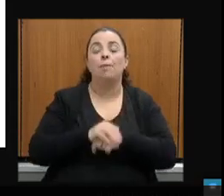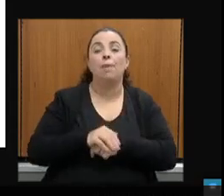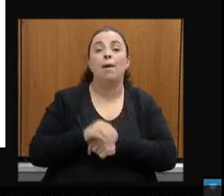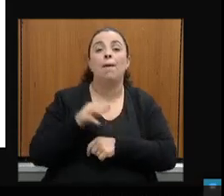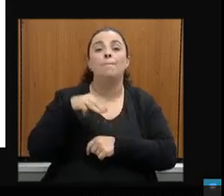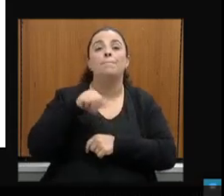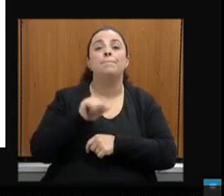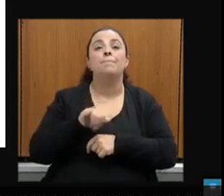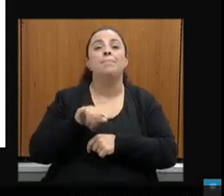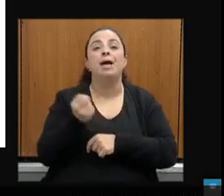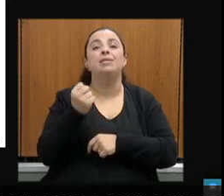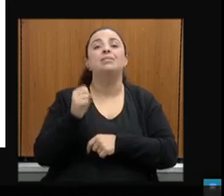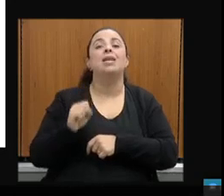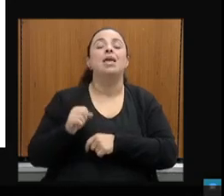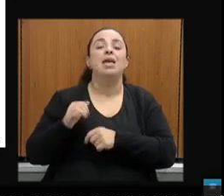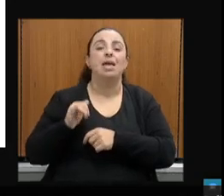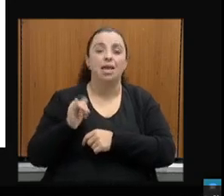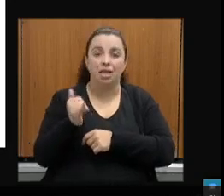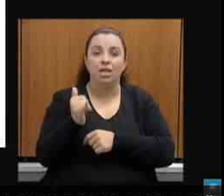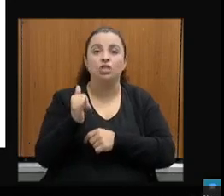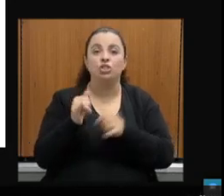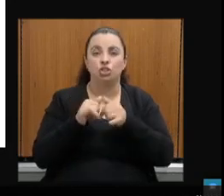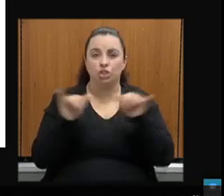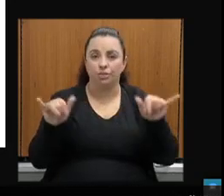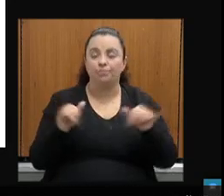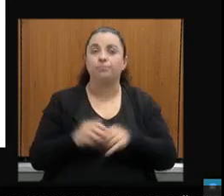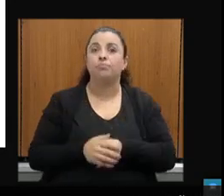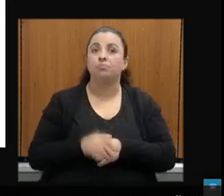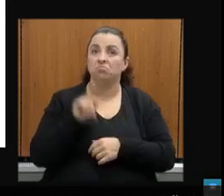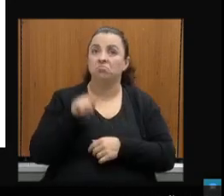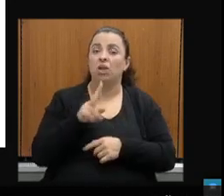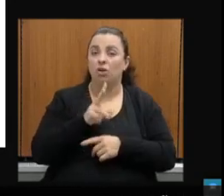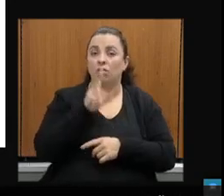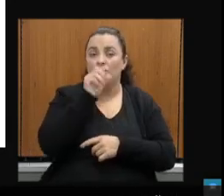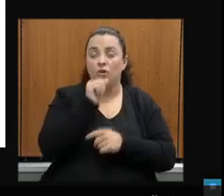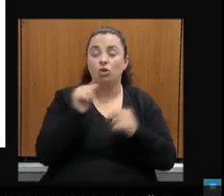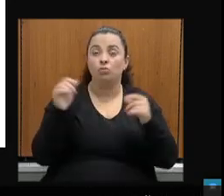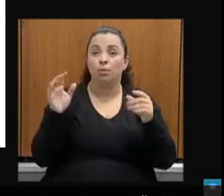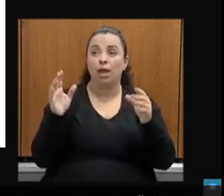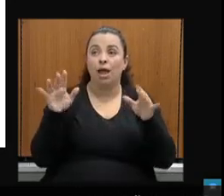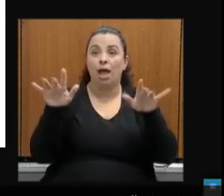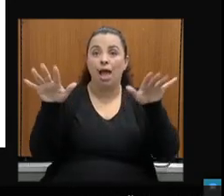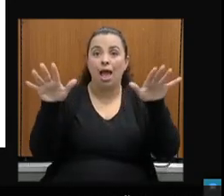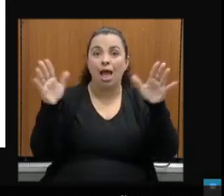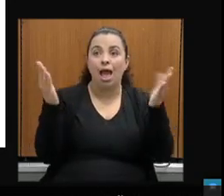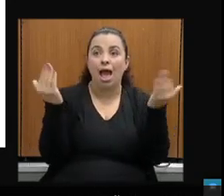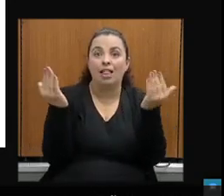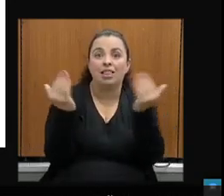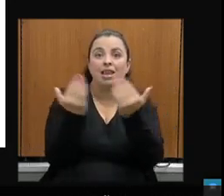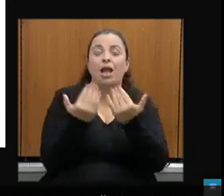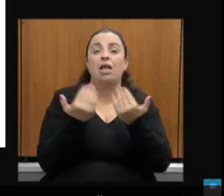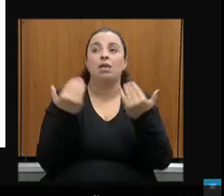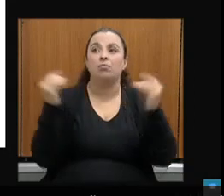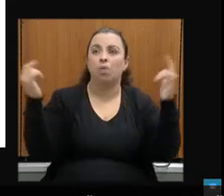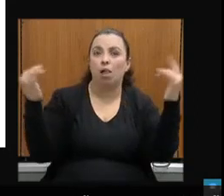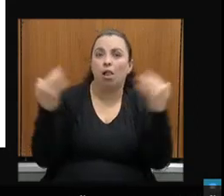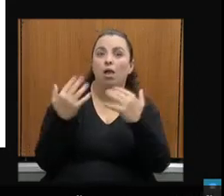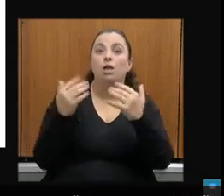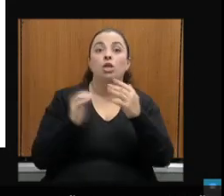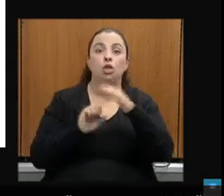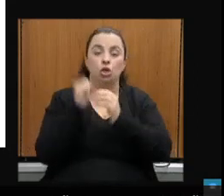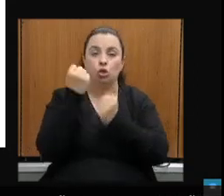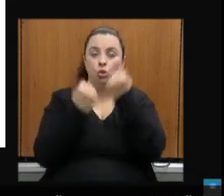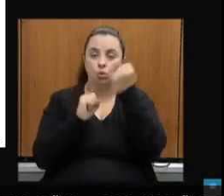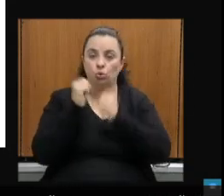muito forte para poder atrair a indústria é um programa de construção de 200 novas subestações SELIC